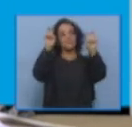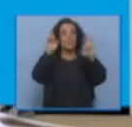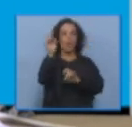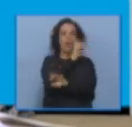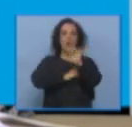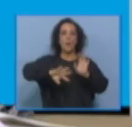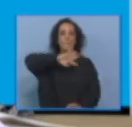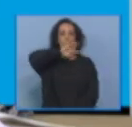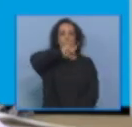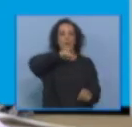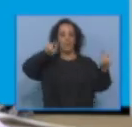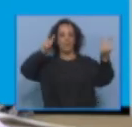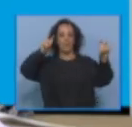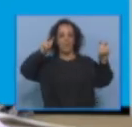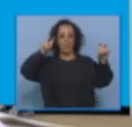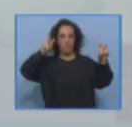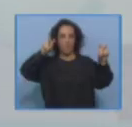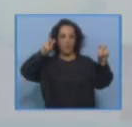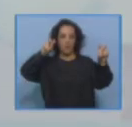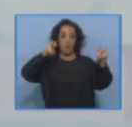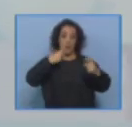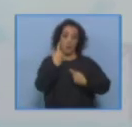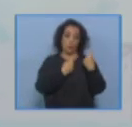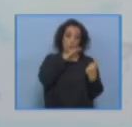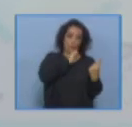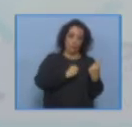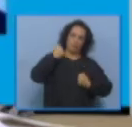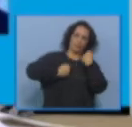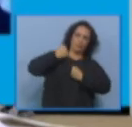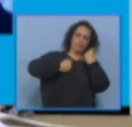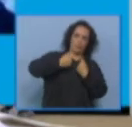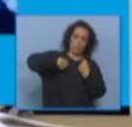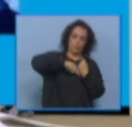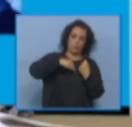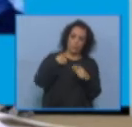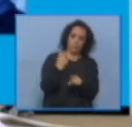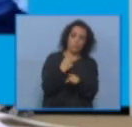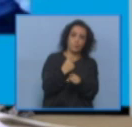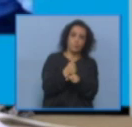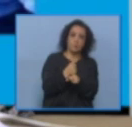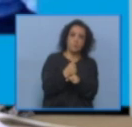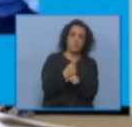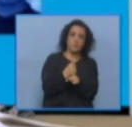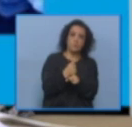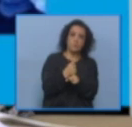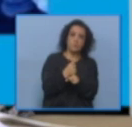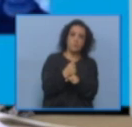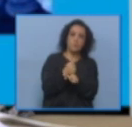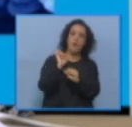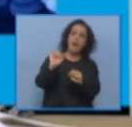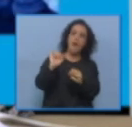que, embora muito contestada por alguns dos seus filhos, e nós sofremos na pele aquilo que foi a